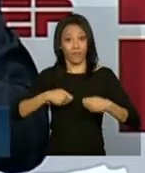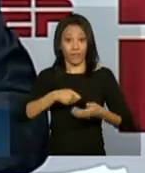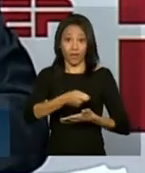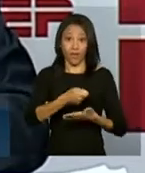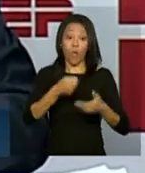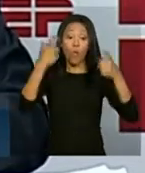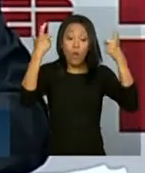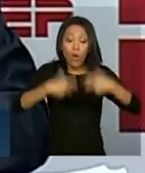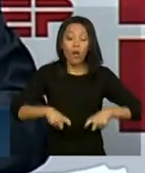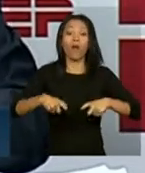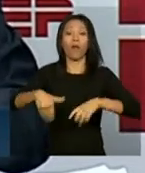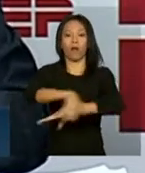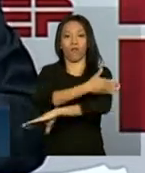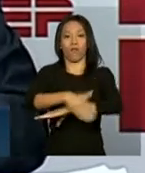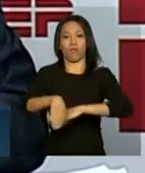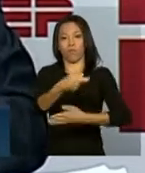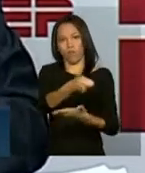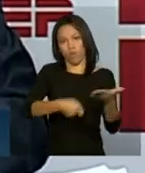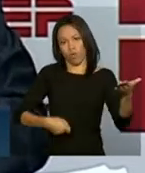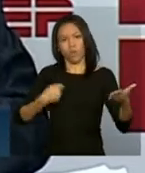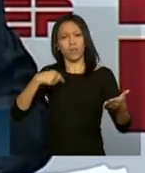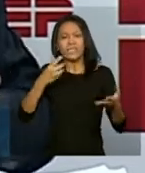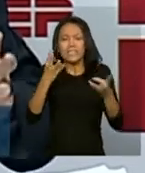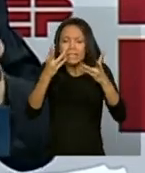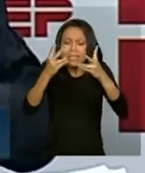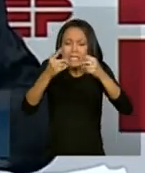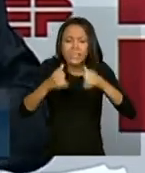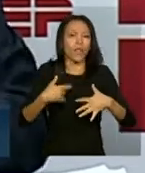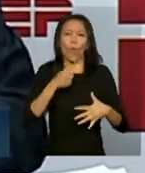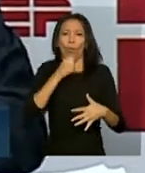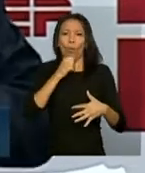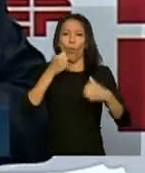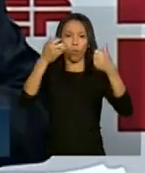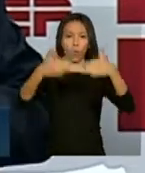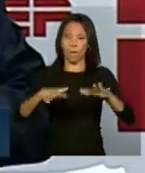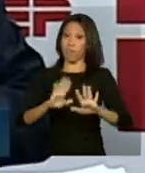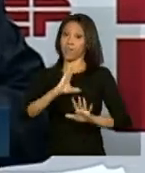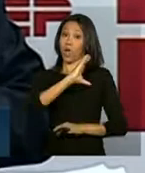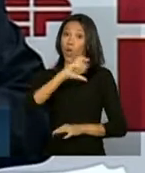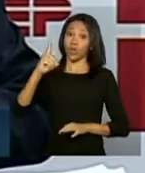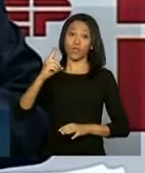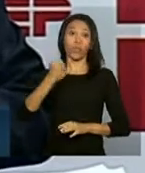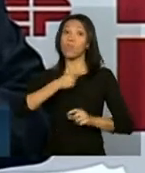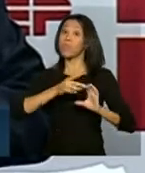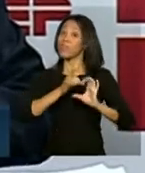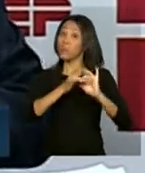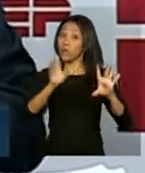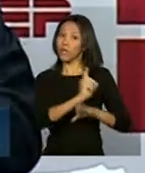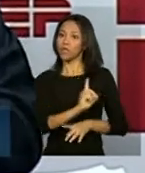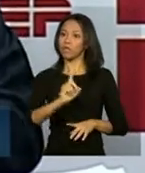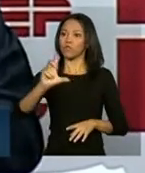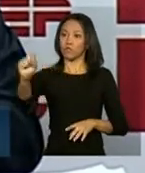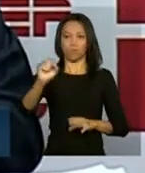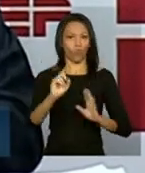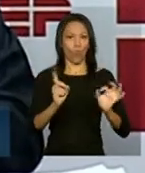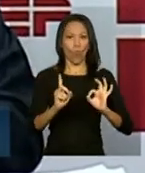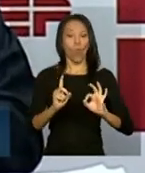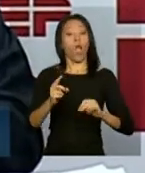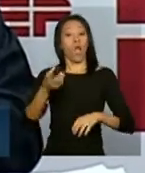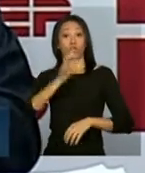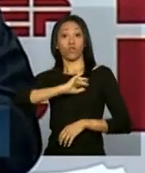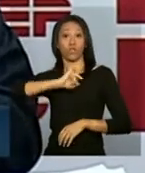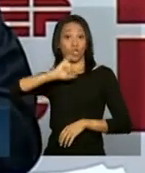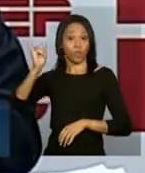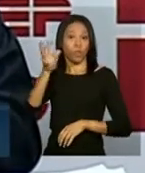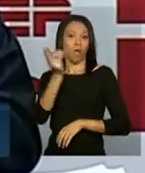fotografou o local da prova. Eu não tenho todos os detalhes, mas a coordenação não permitiu que ele saísse. A polícia foi